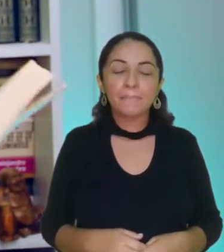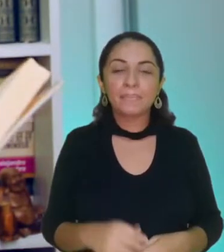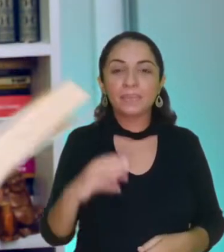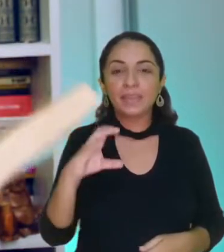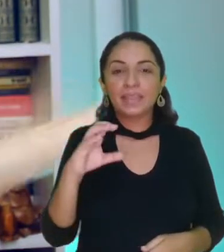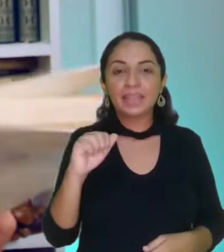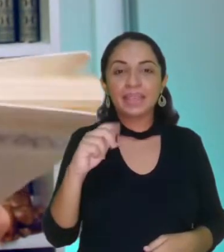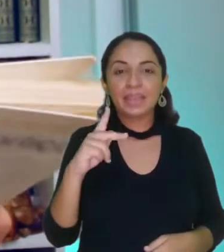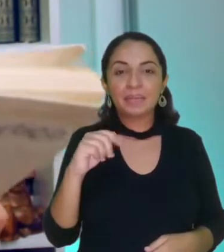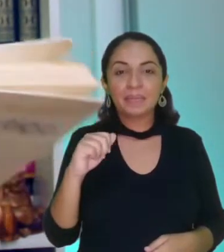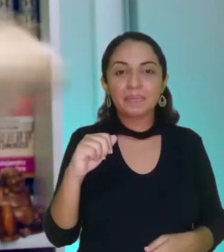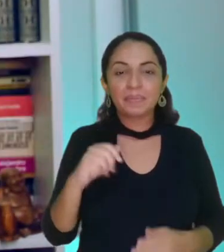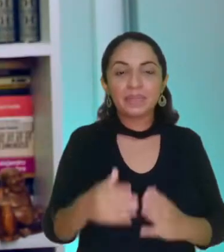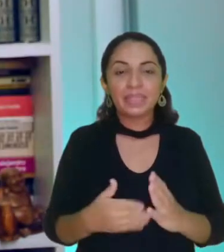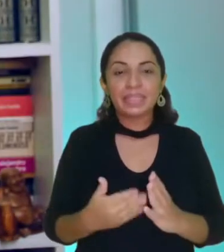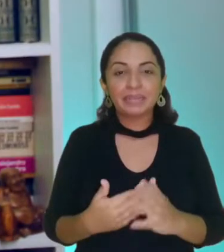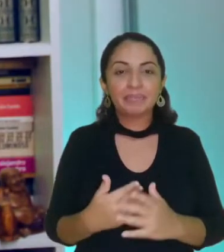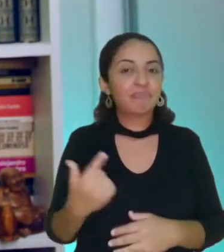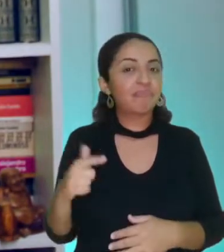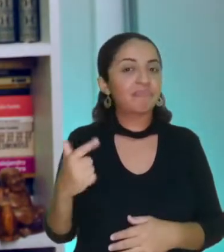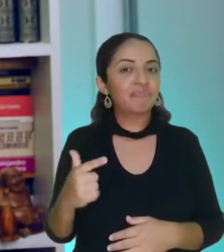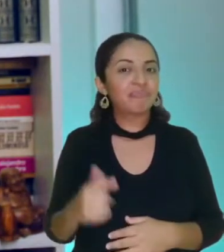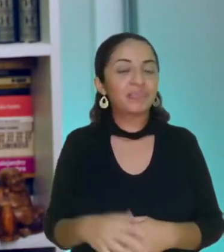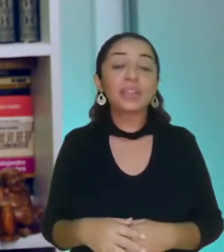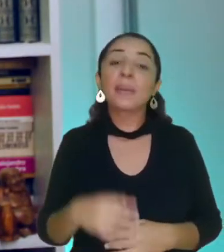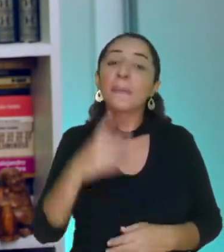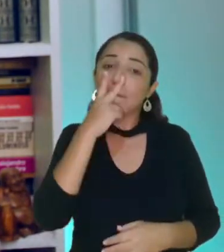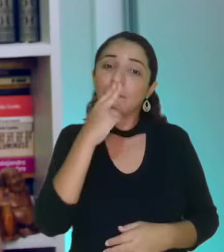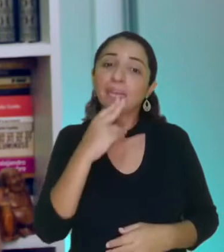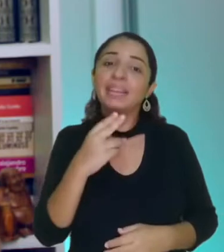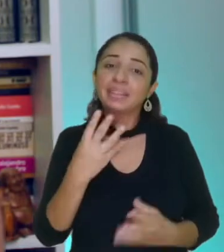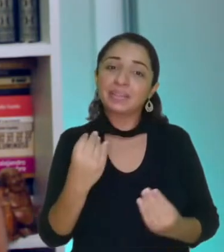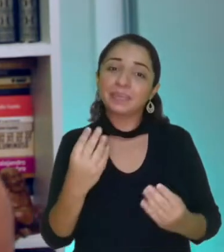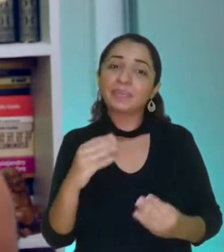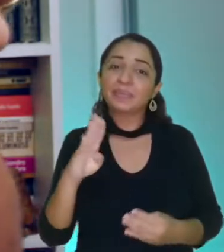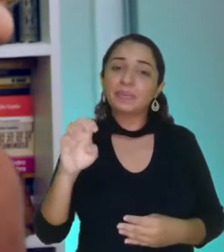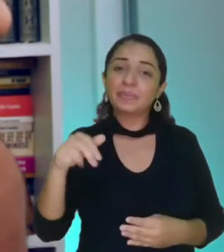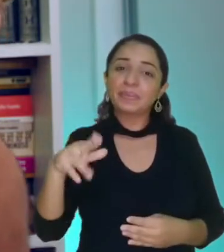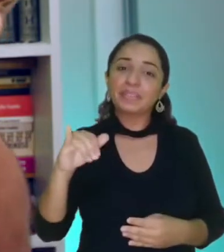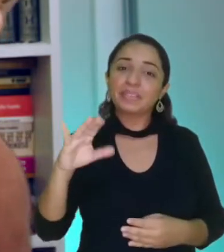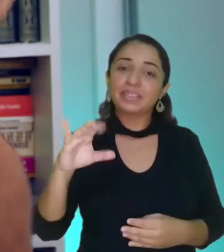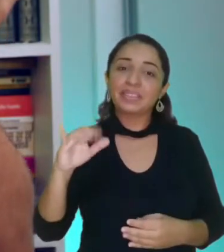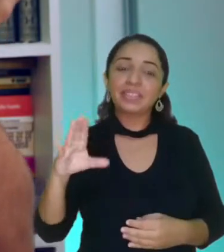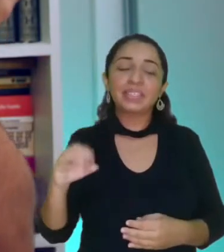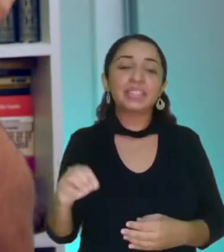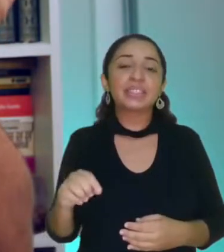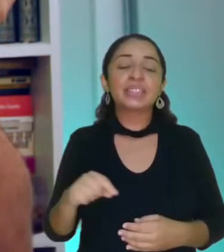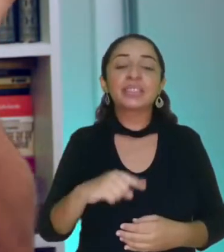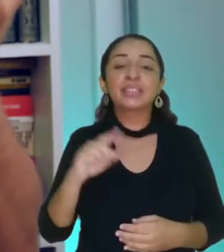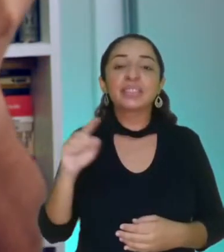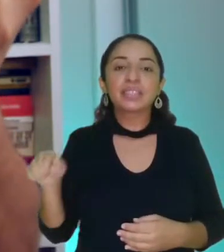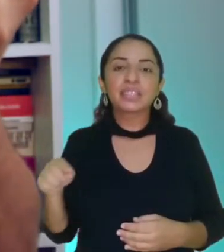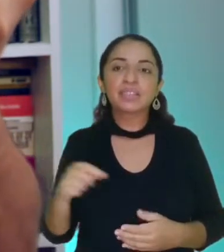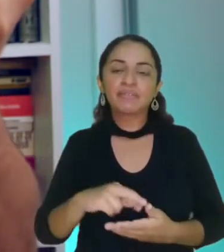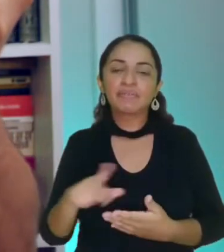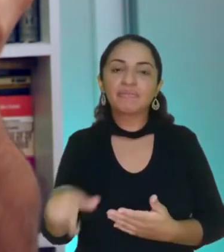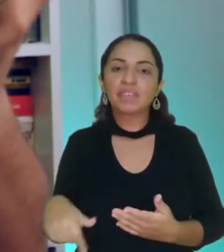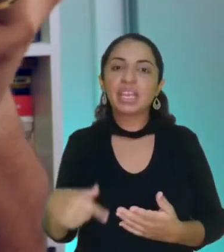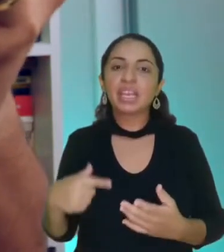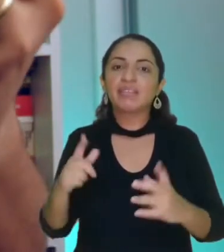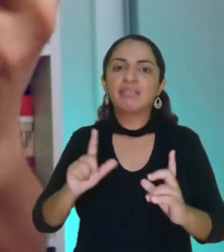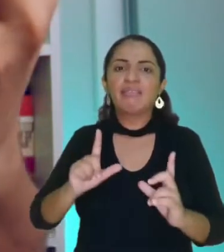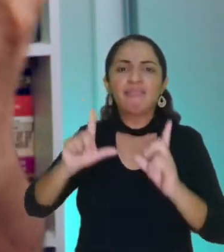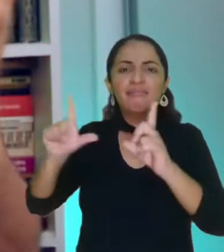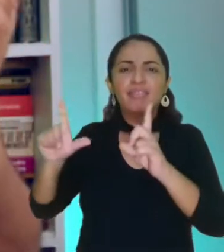Capa desse livro. Não tem, mas parece muito com as obras do Benício, que fez muitas cartazes de